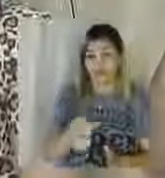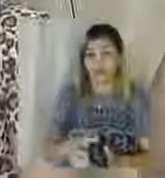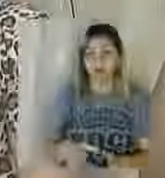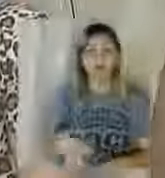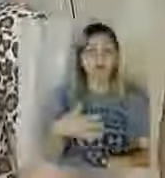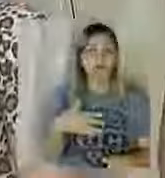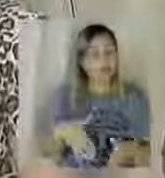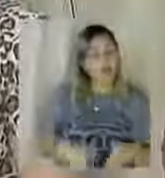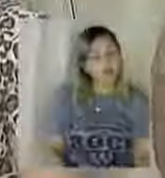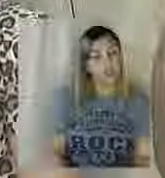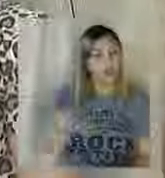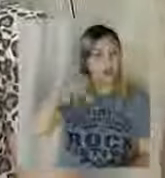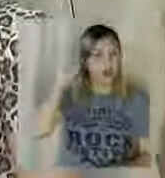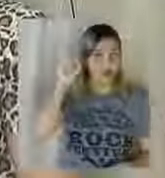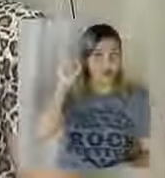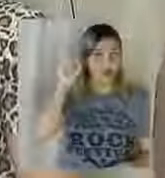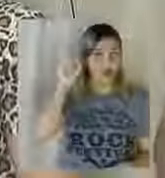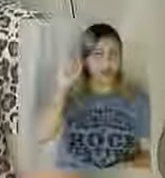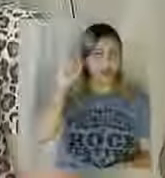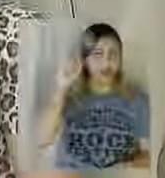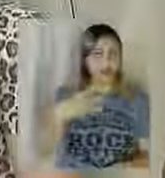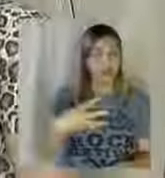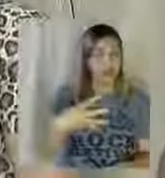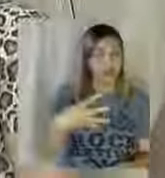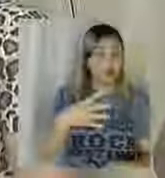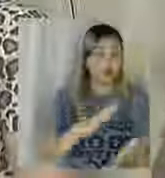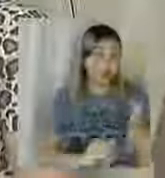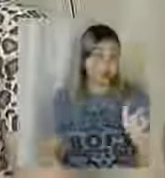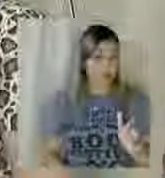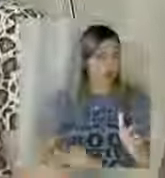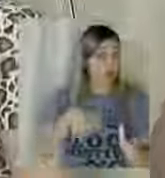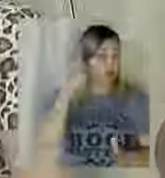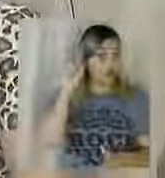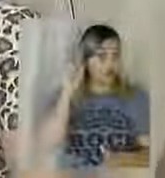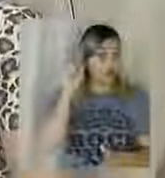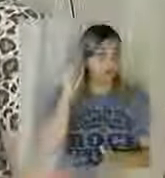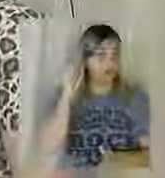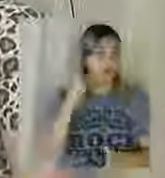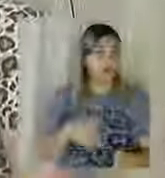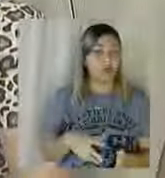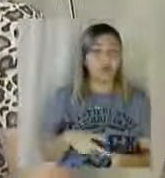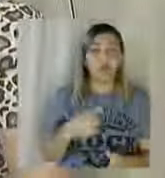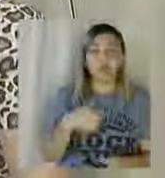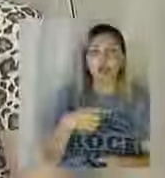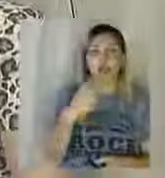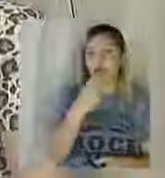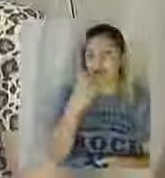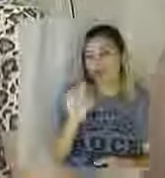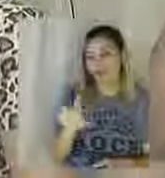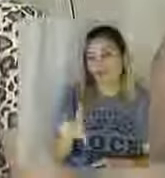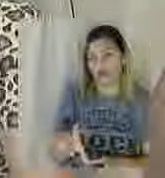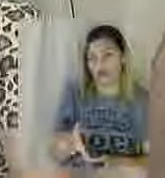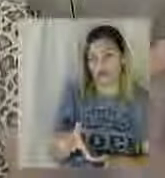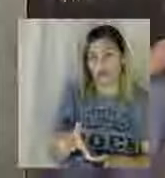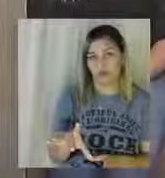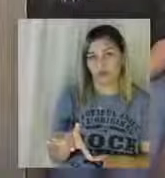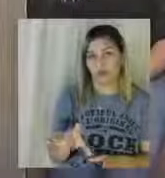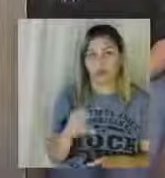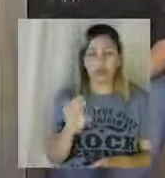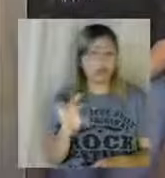ouvinte. Tinha 4 anos eu perdi a audição. E eu oralizava só. Era acostumada